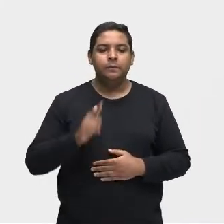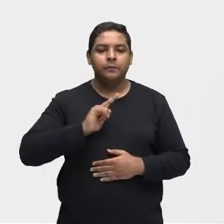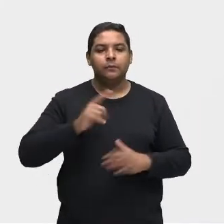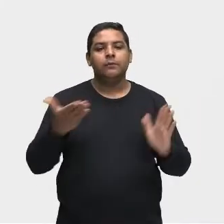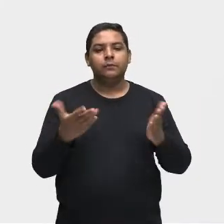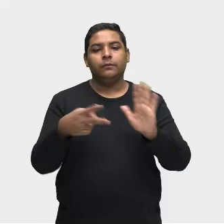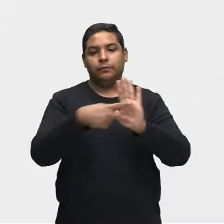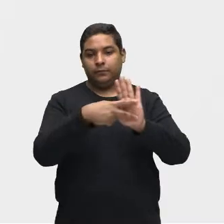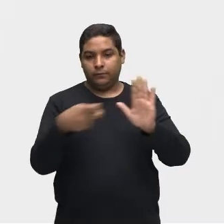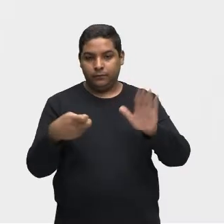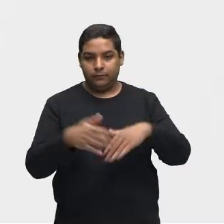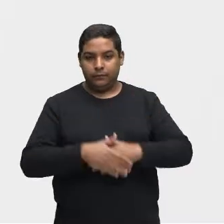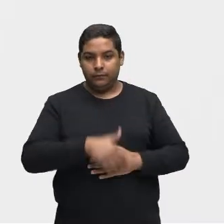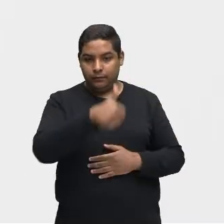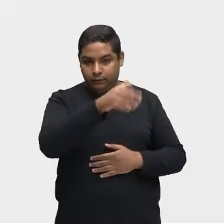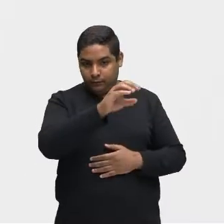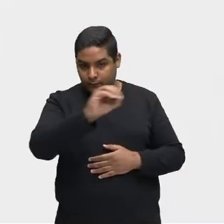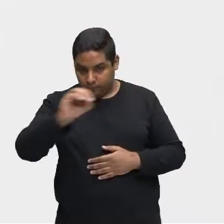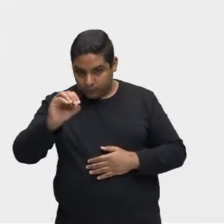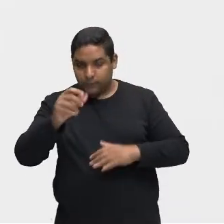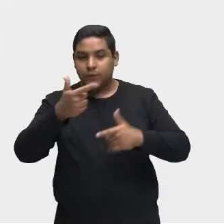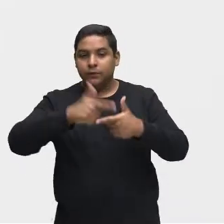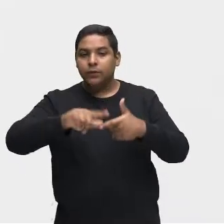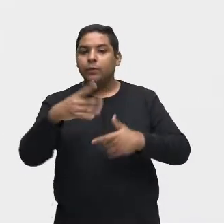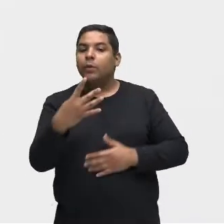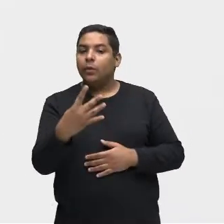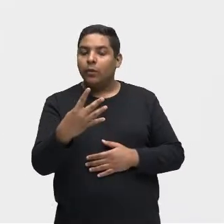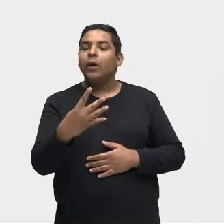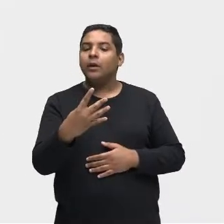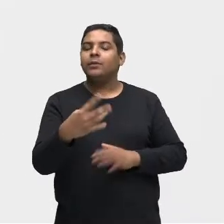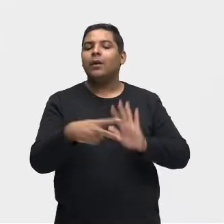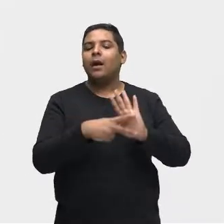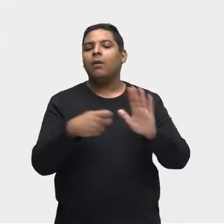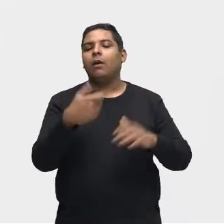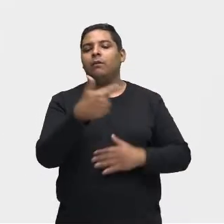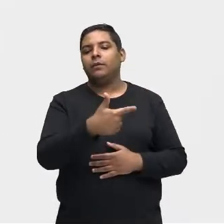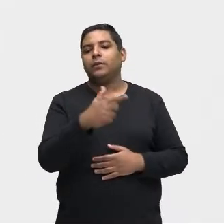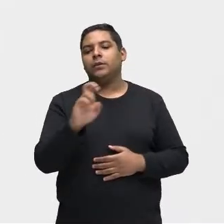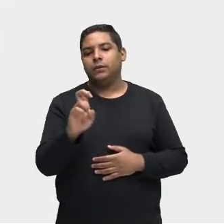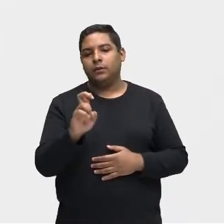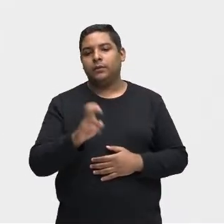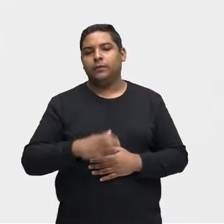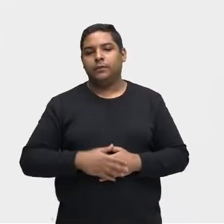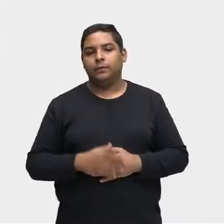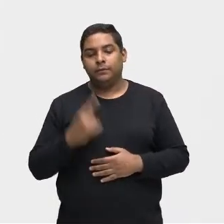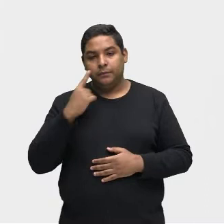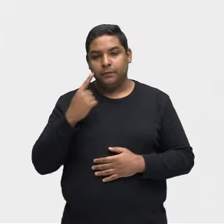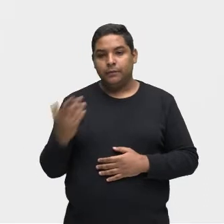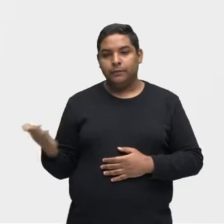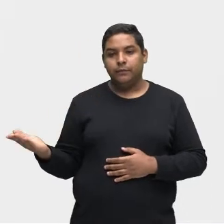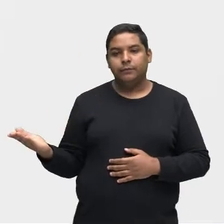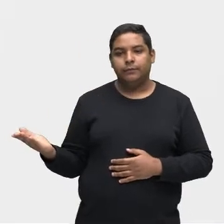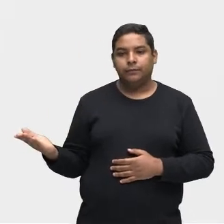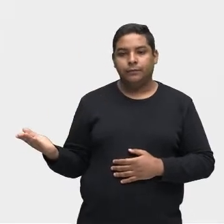Só que 100 dividido por 4 vai nos dar 25. Então, chegamos a 2x mais 5 igual a